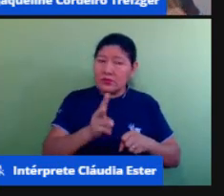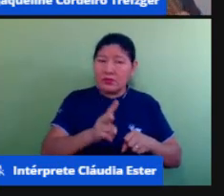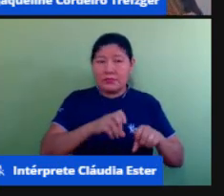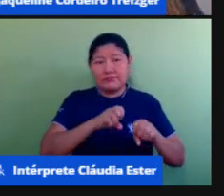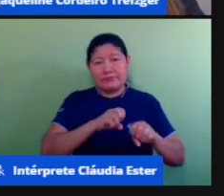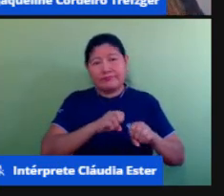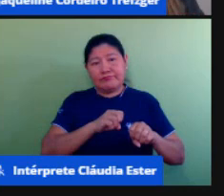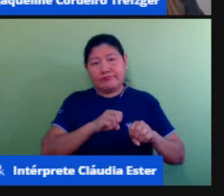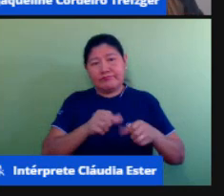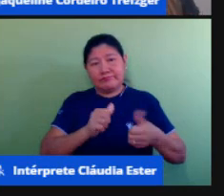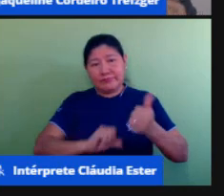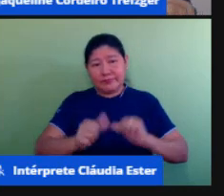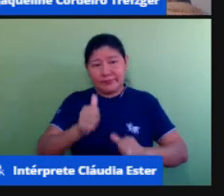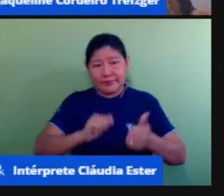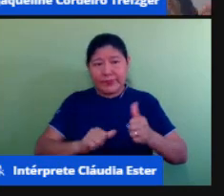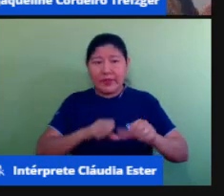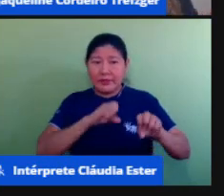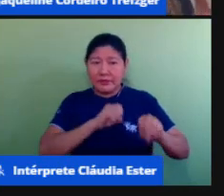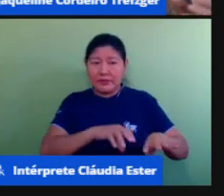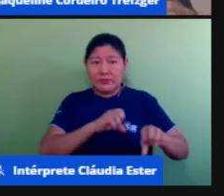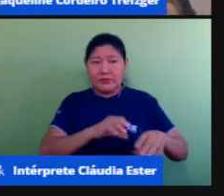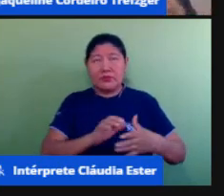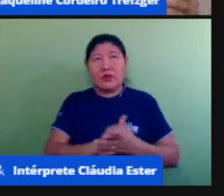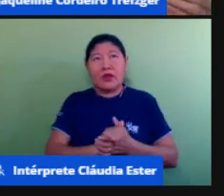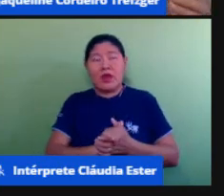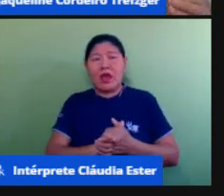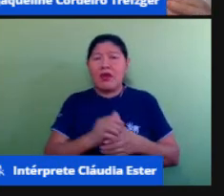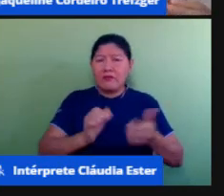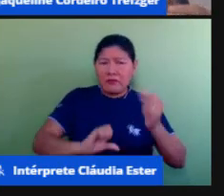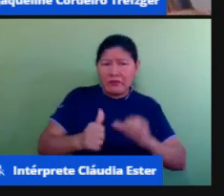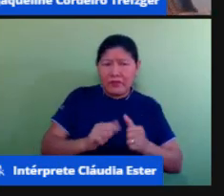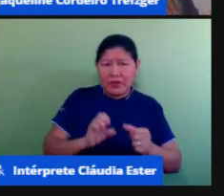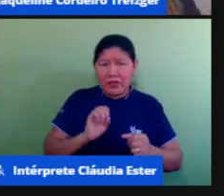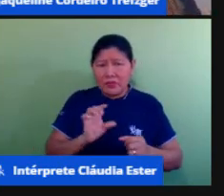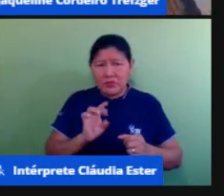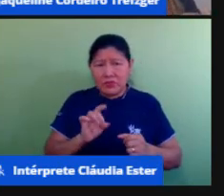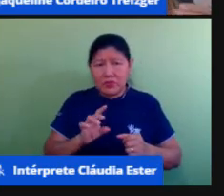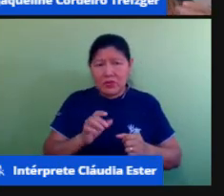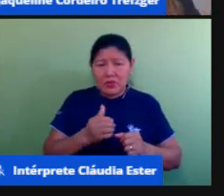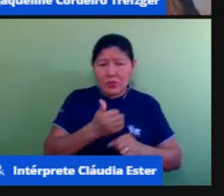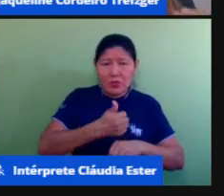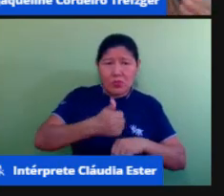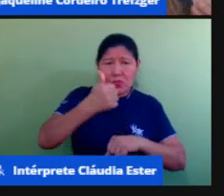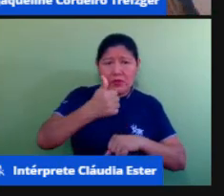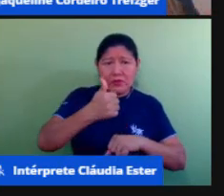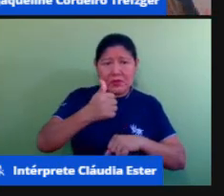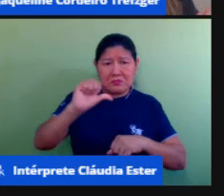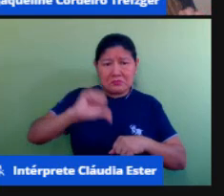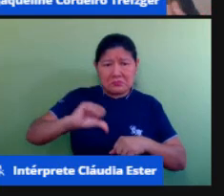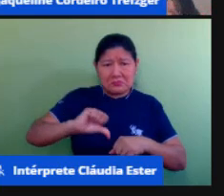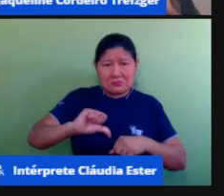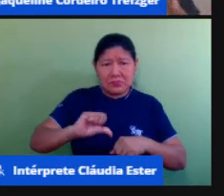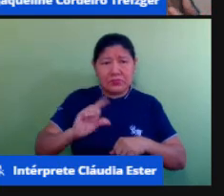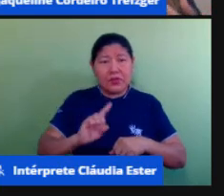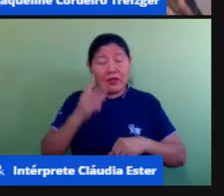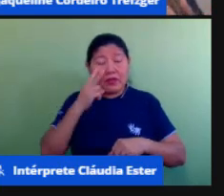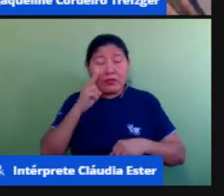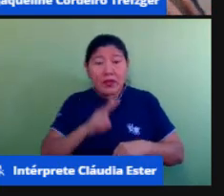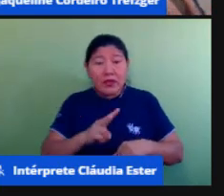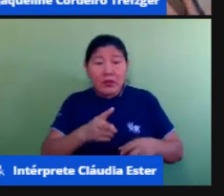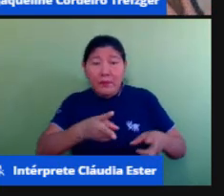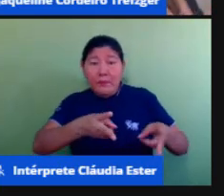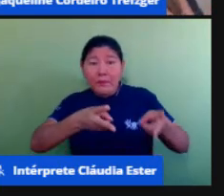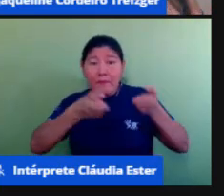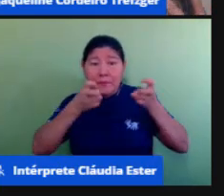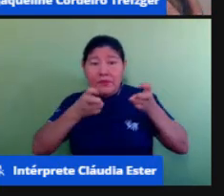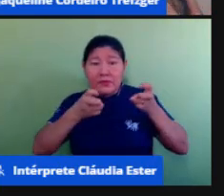não medimos a aprendizagem, mas sim alguns comportamentos que permitem aferir se houve ou não a aprendizagem. Nós temos também